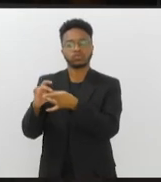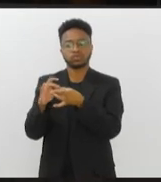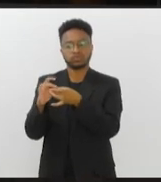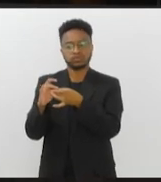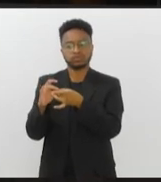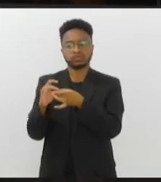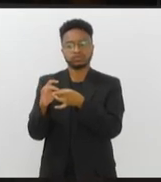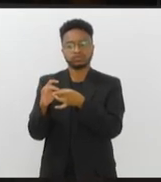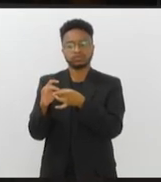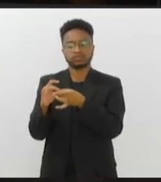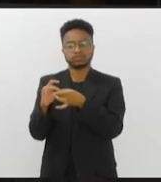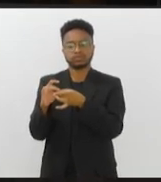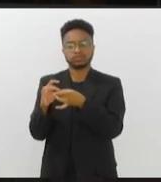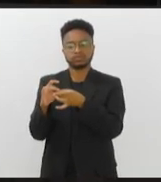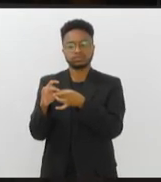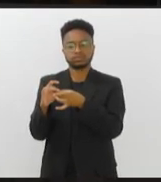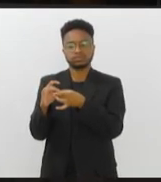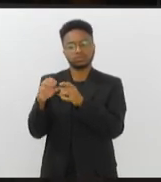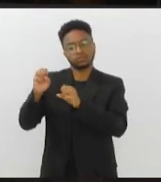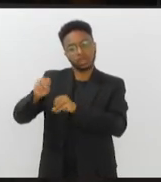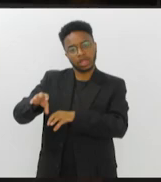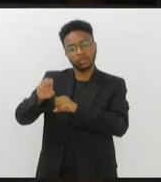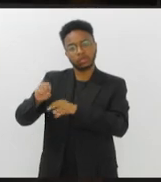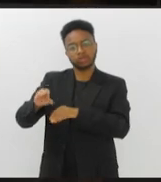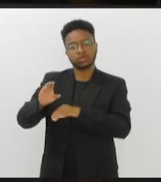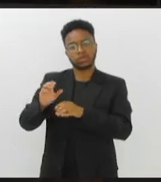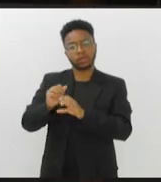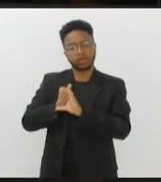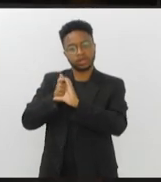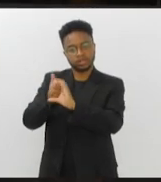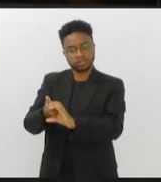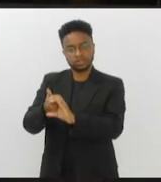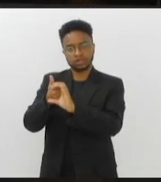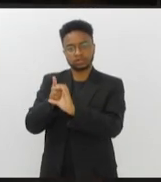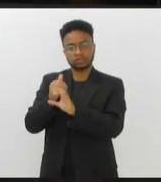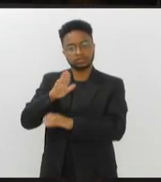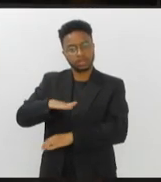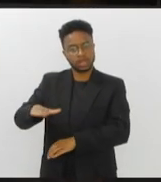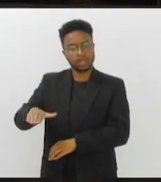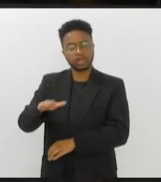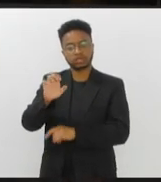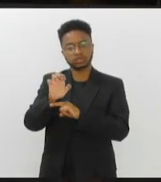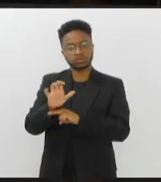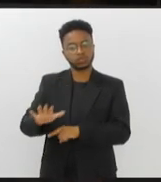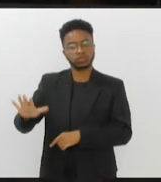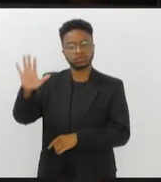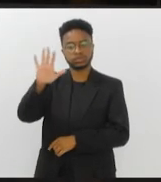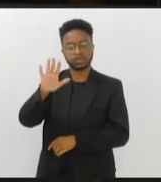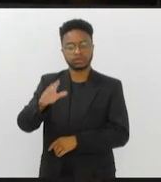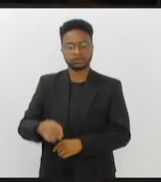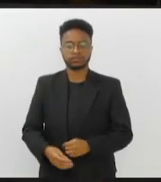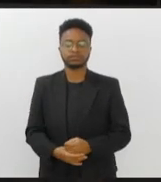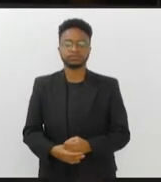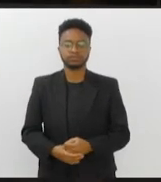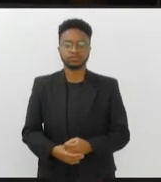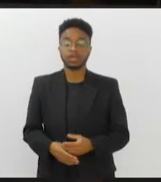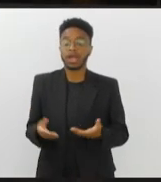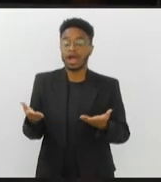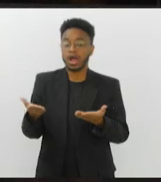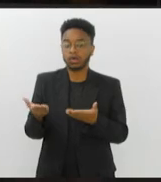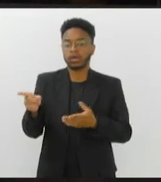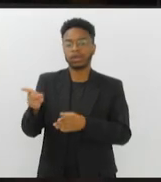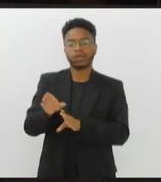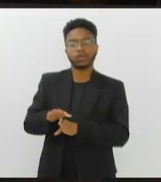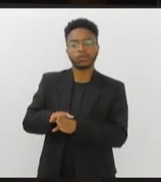onde contribuiu significativamente para a educação cristã de crianças em todo o estado do Rio de Janeiro. Atualmente, ela é conselheira